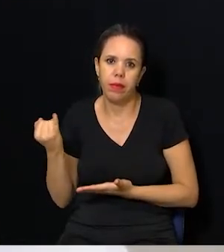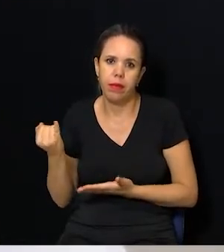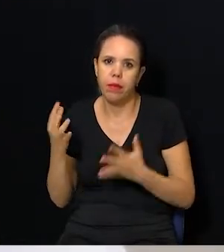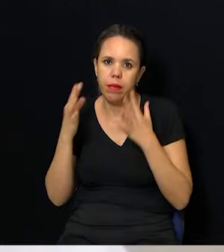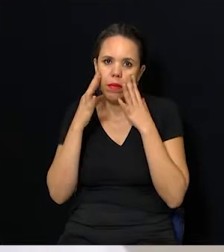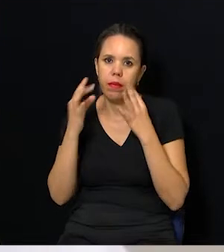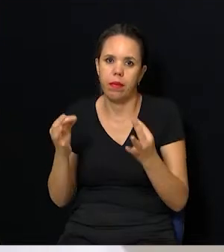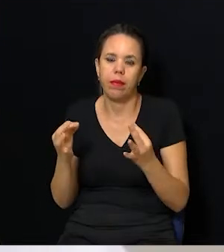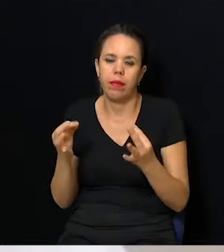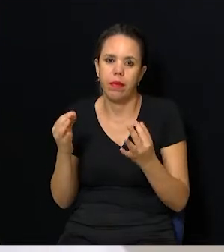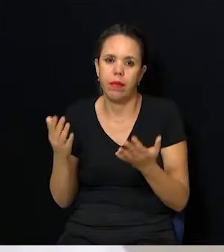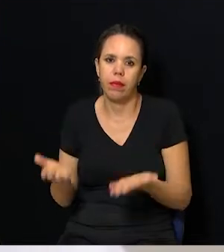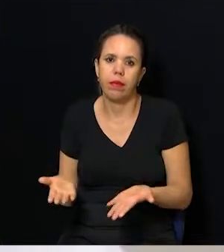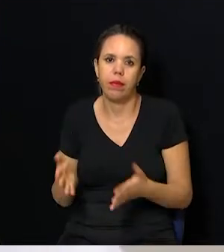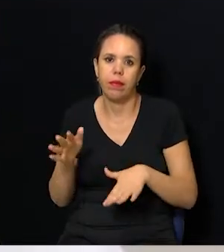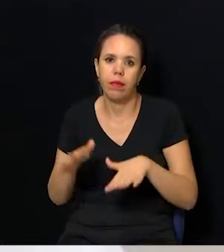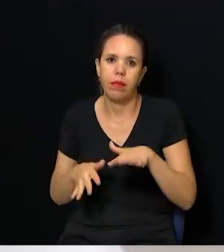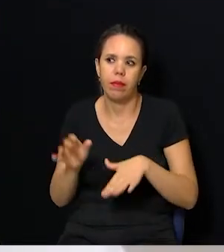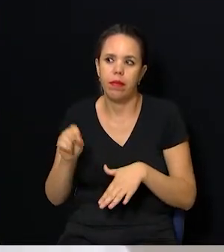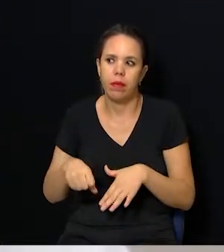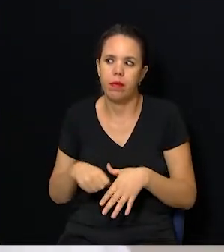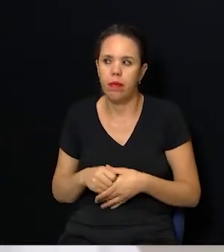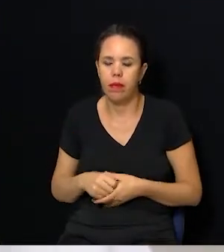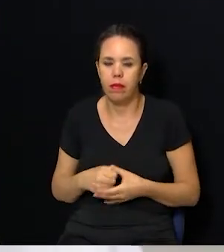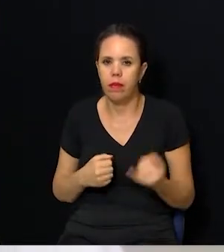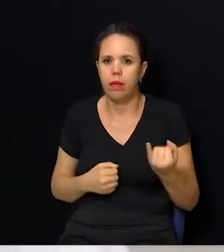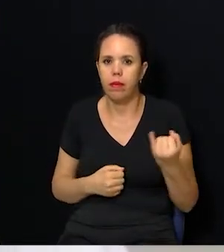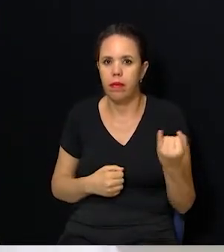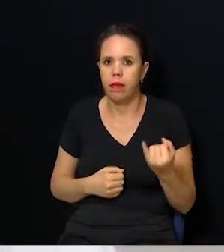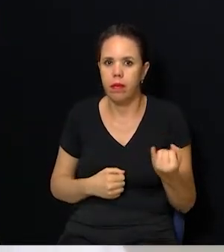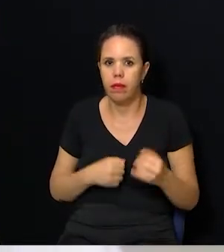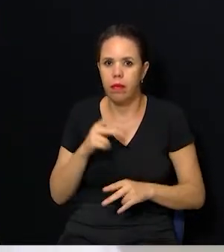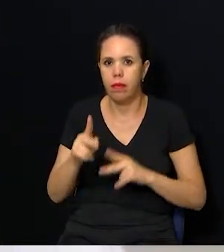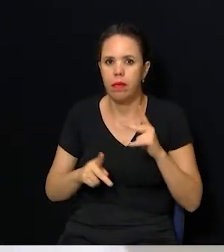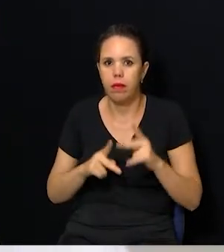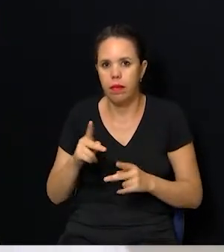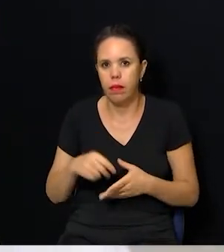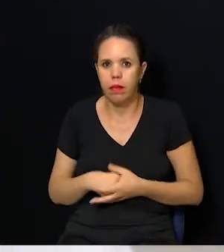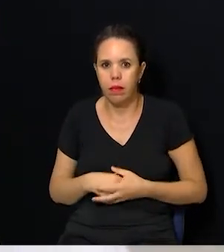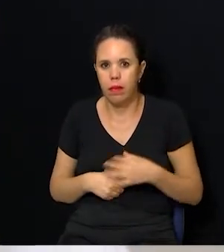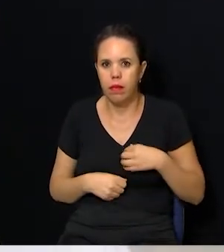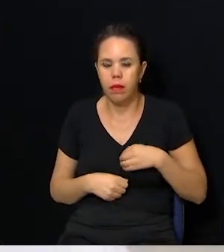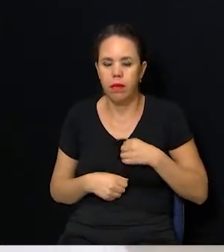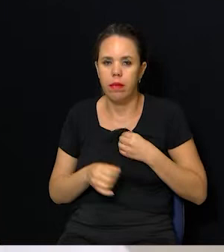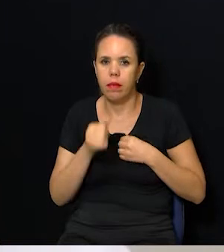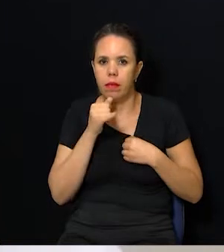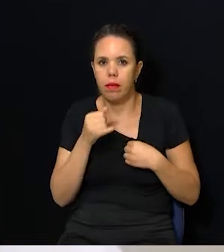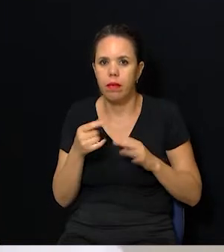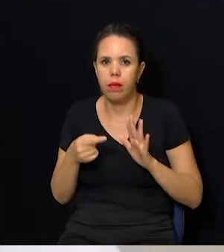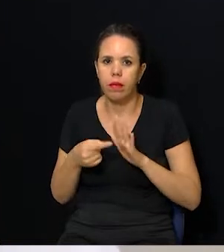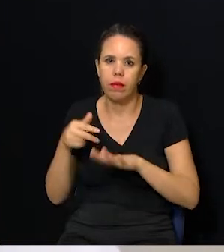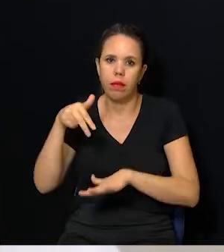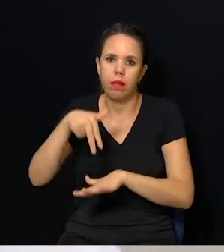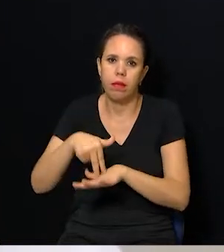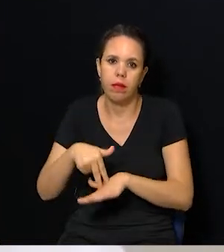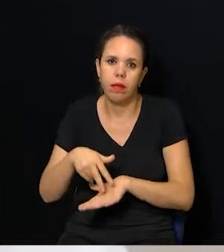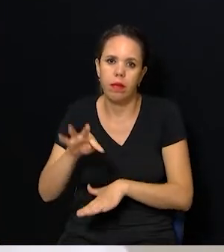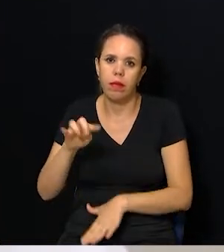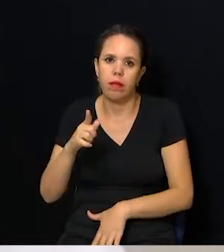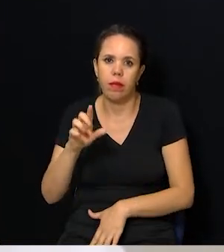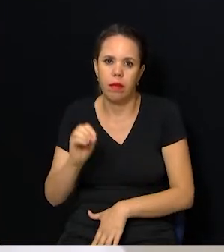chamar atenção para isso, talvez essa seja a importância de pessoas como o apresentador